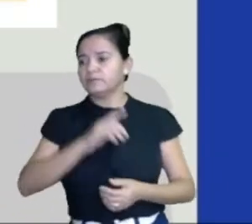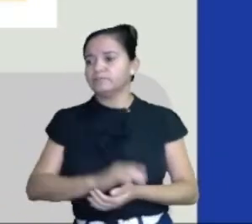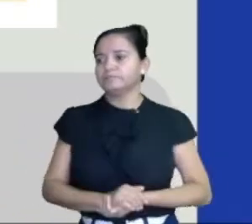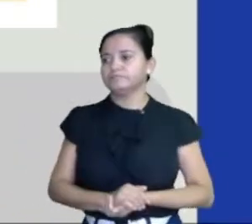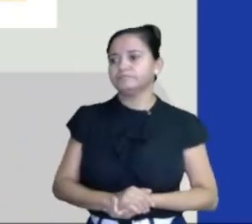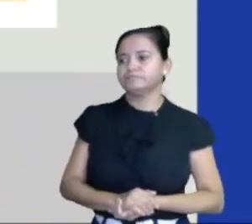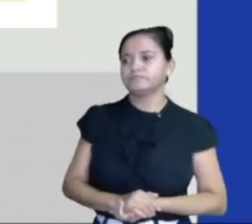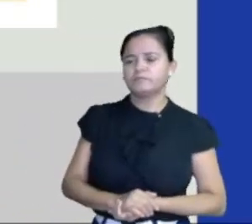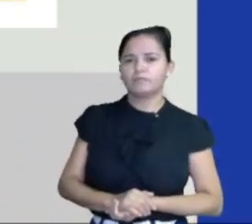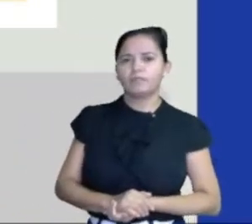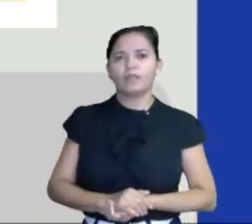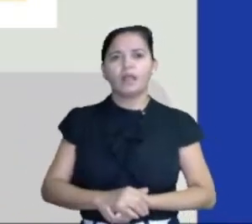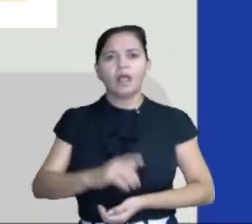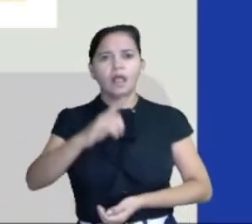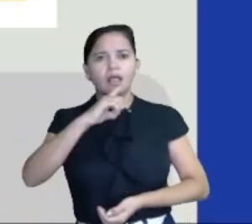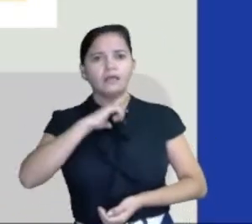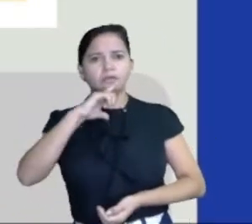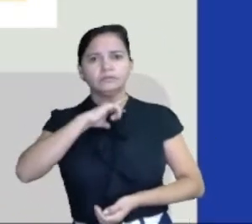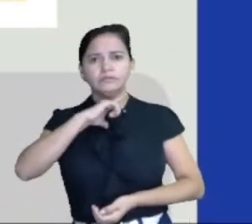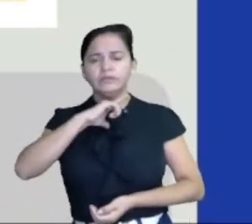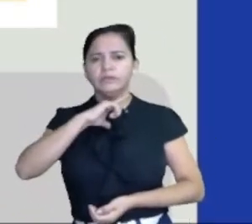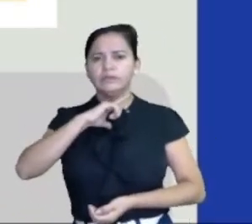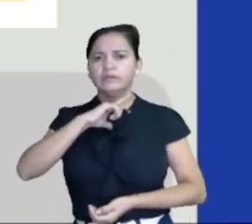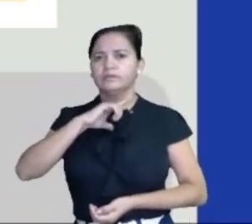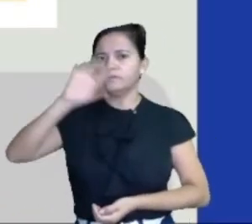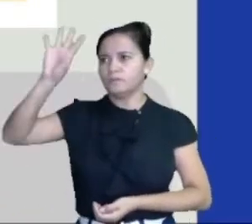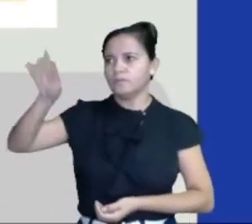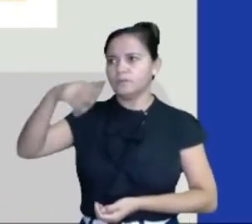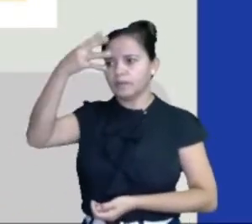O calendário cristão,